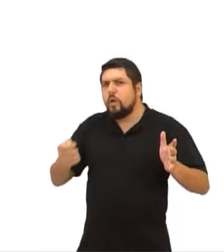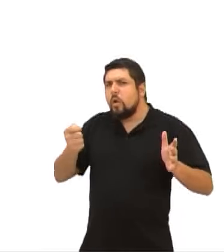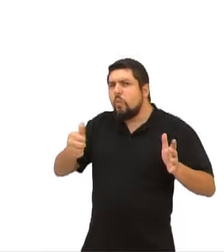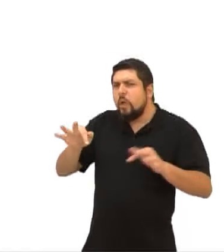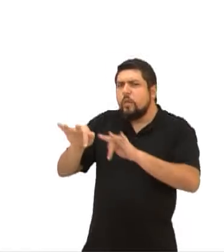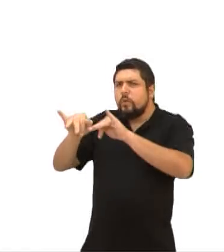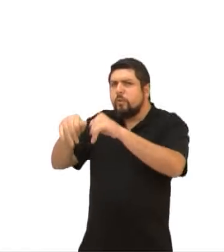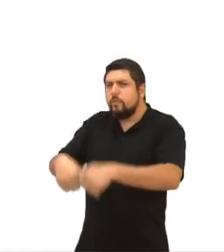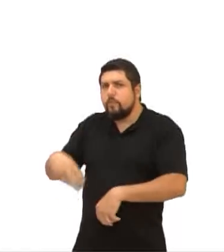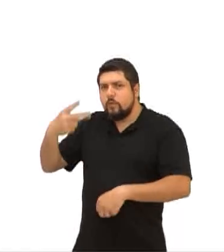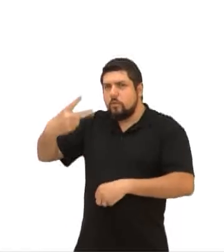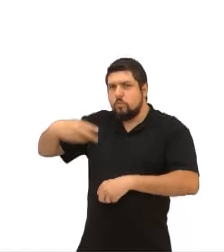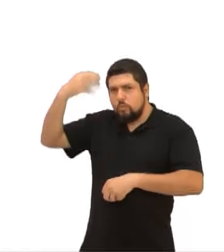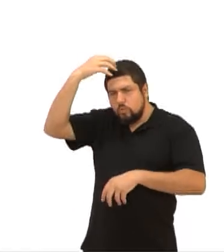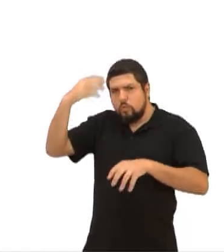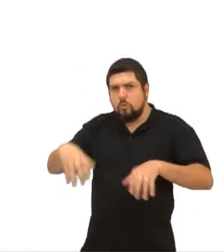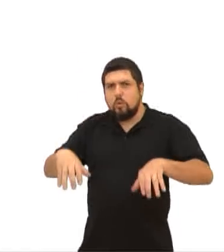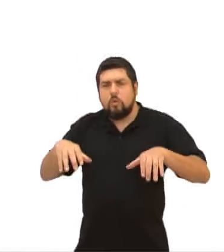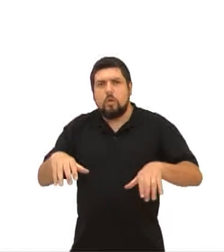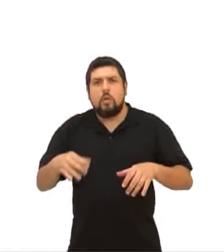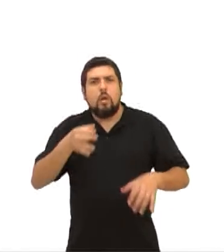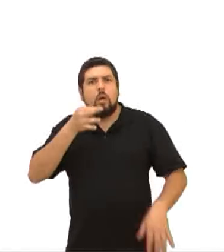o café corresponde a